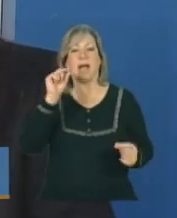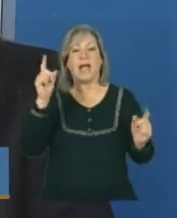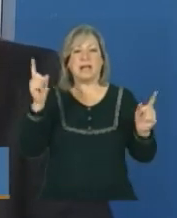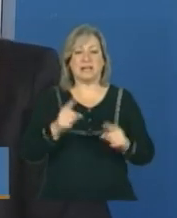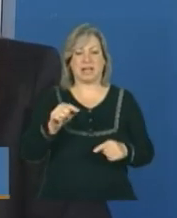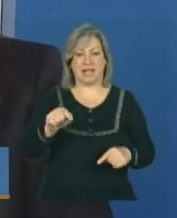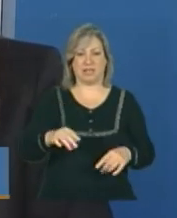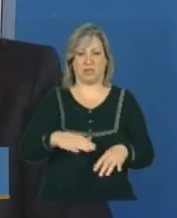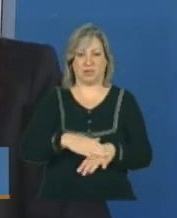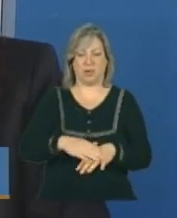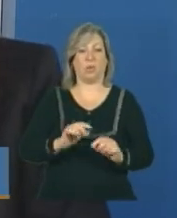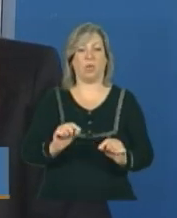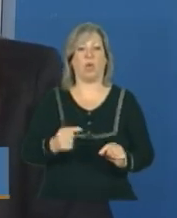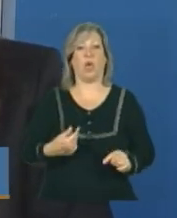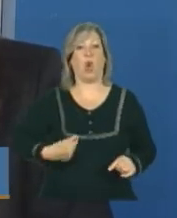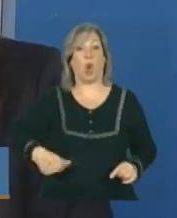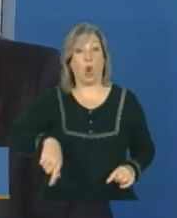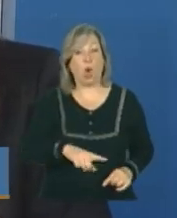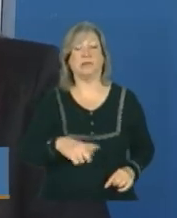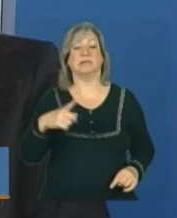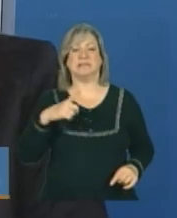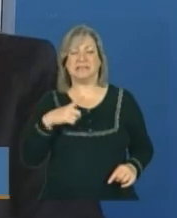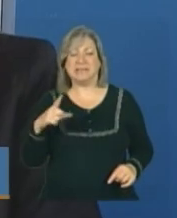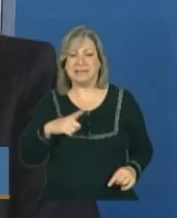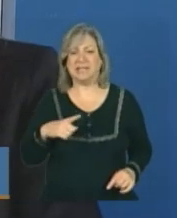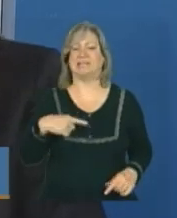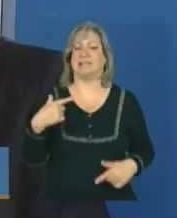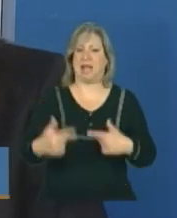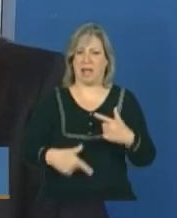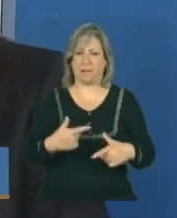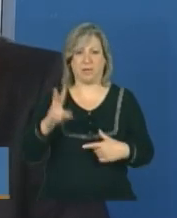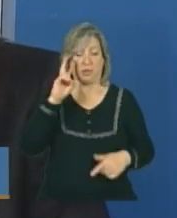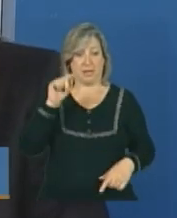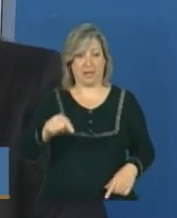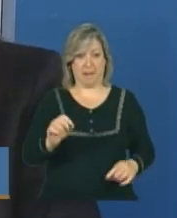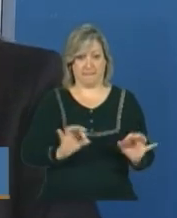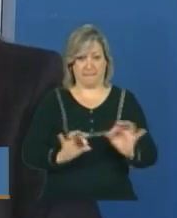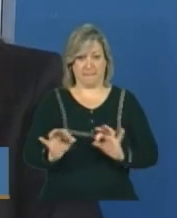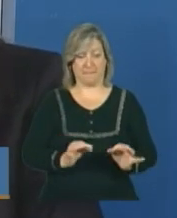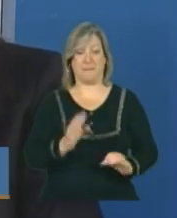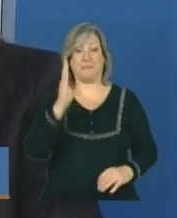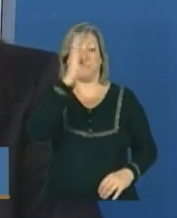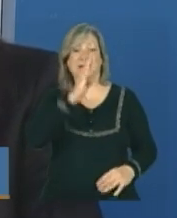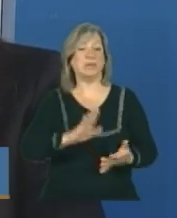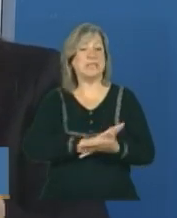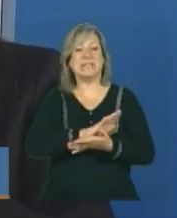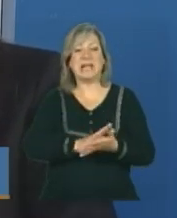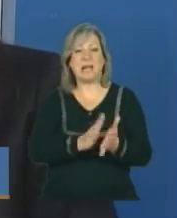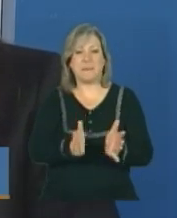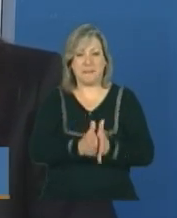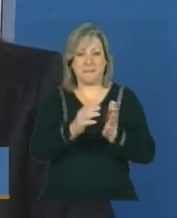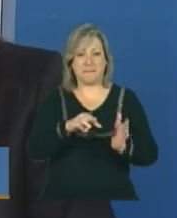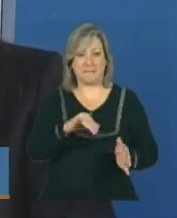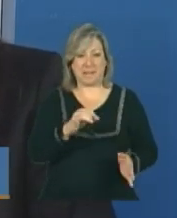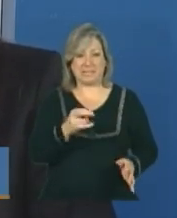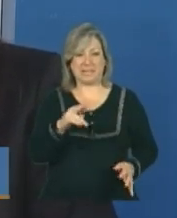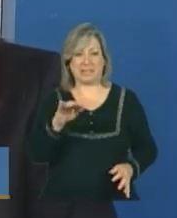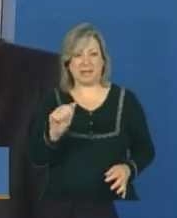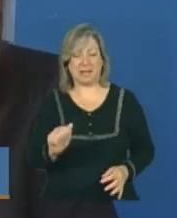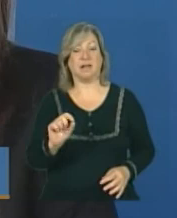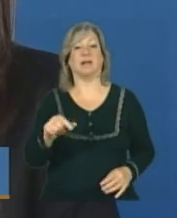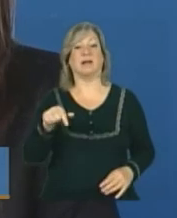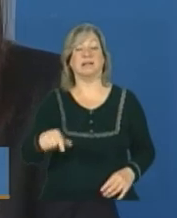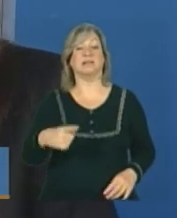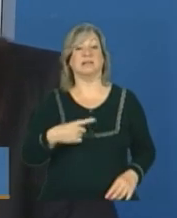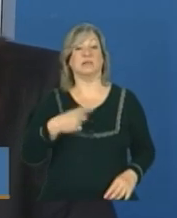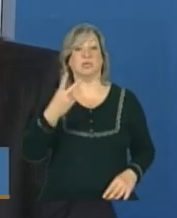nossa conversa, que nós estamos tratando, no caso do Brasil Sem Miséria, de dois grandes desafios que se relacionam à